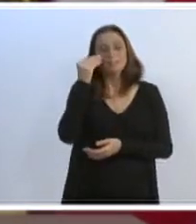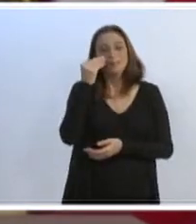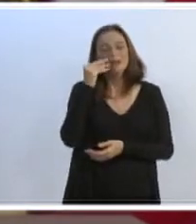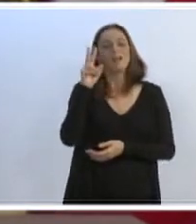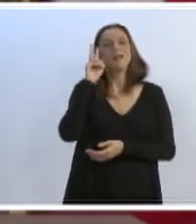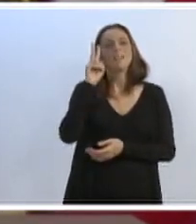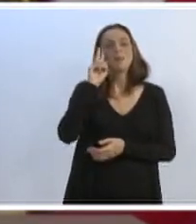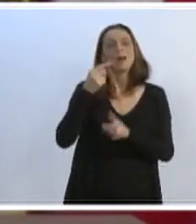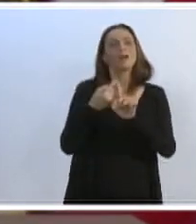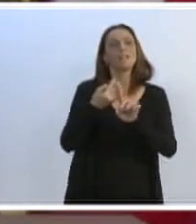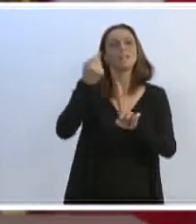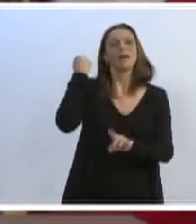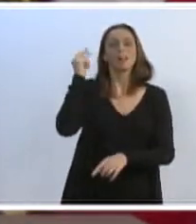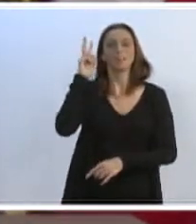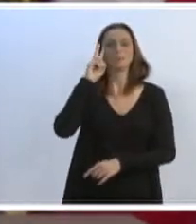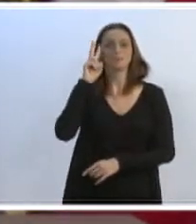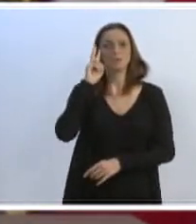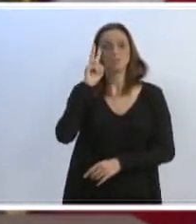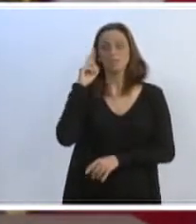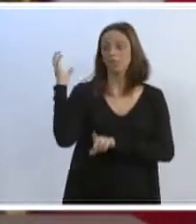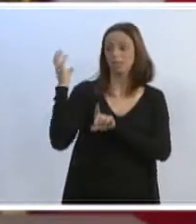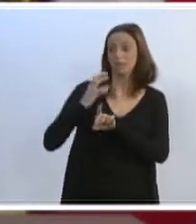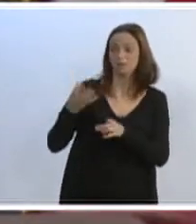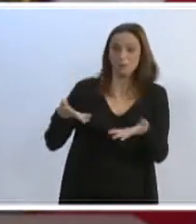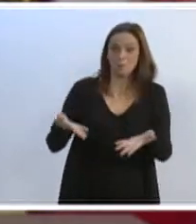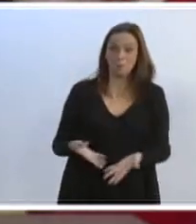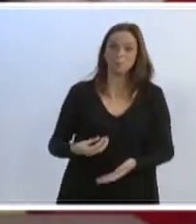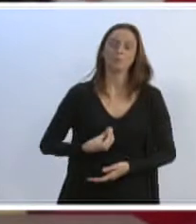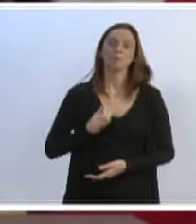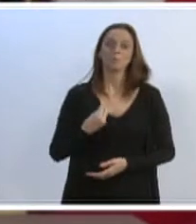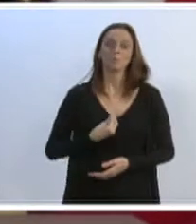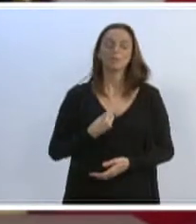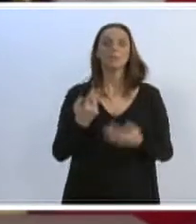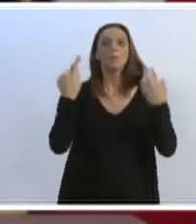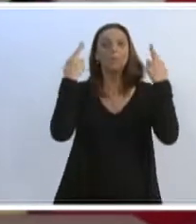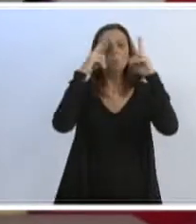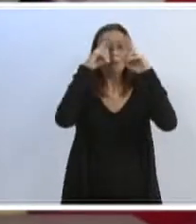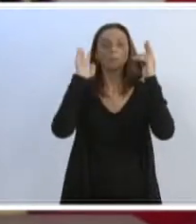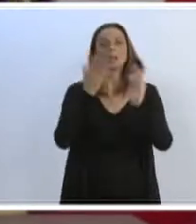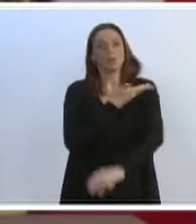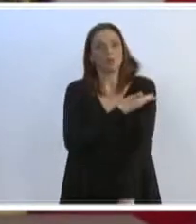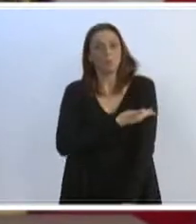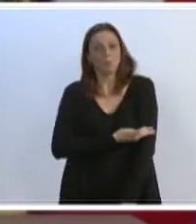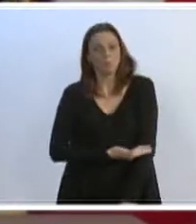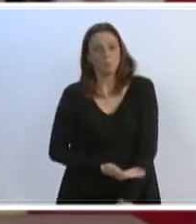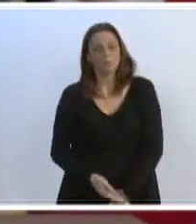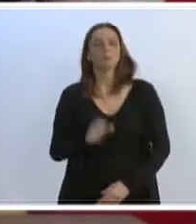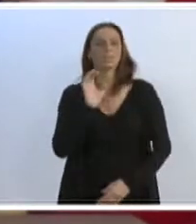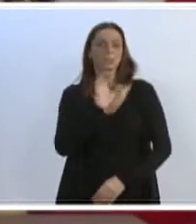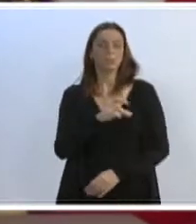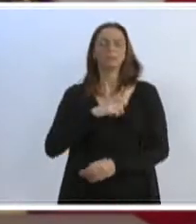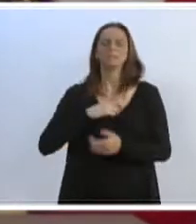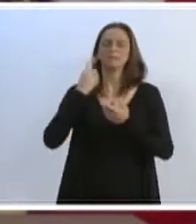respeitada publicação científica, da memória catarinense, da memória do Vale, de